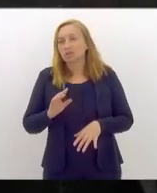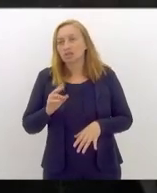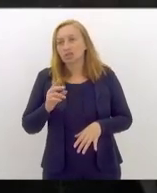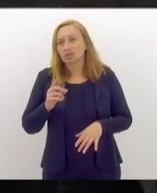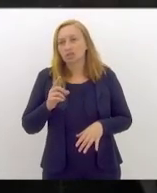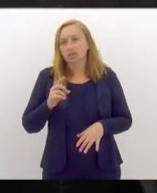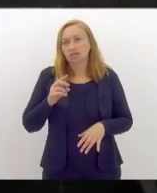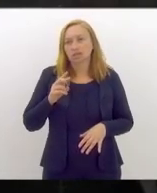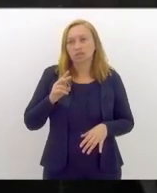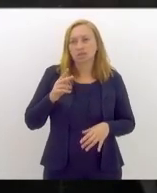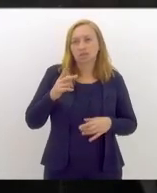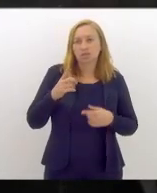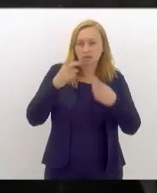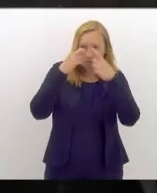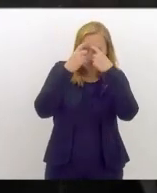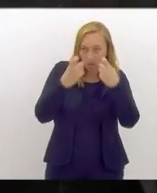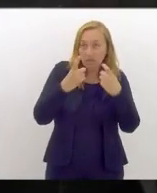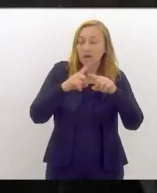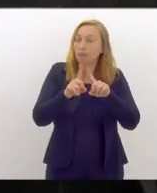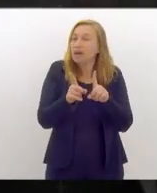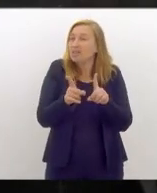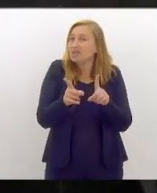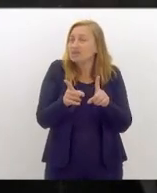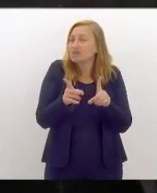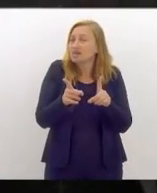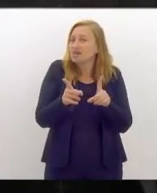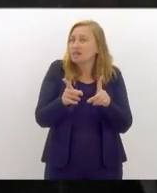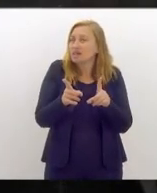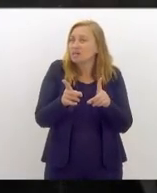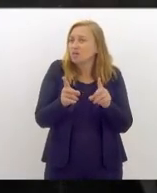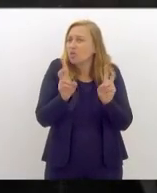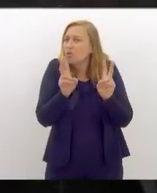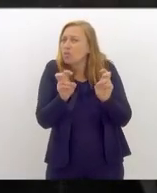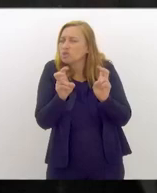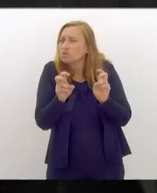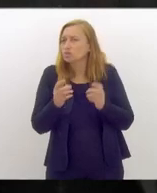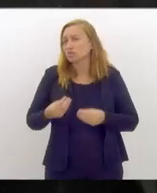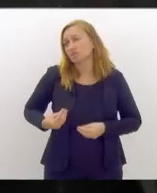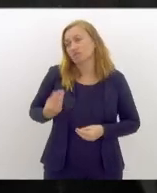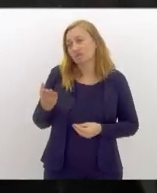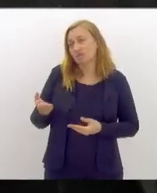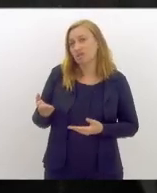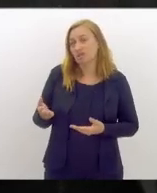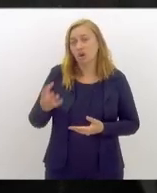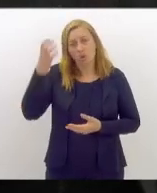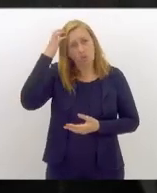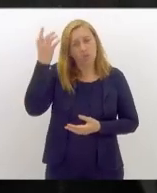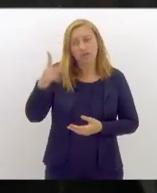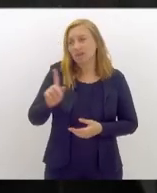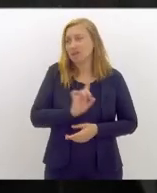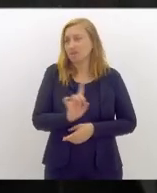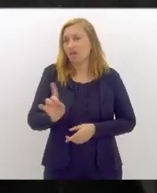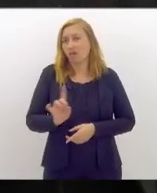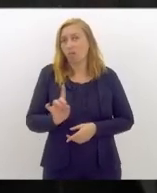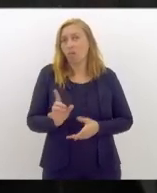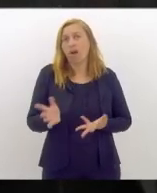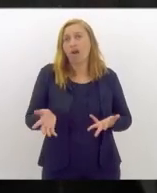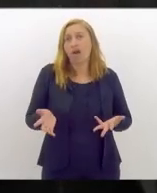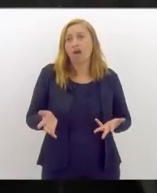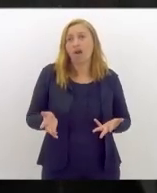seria o adequado mas assim é uma é é uma questão que tá aí que também não é culpa deles assim tipo é